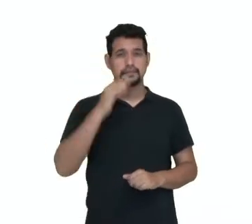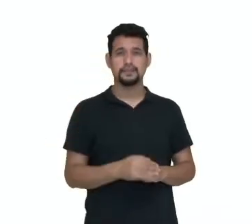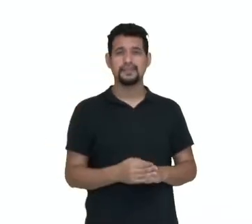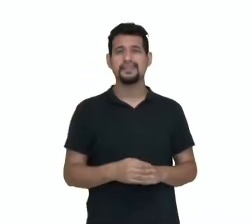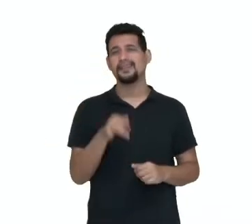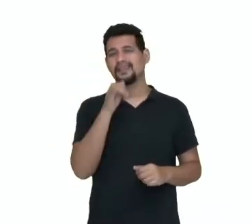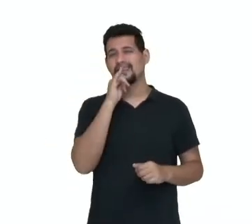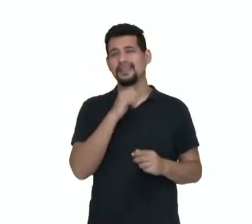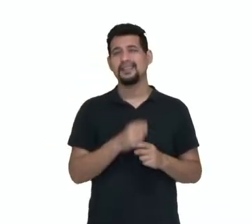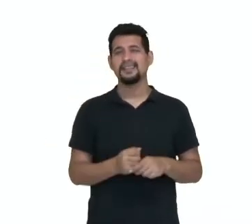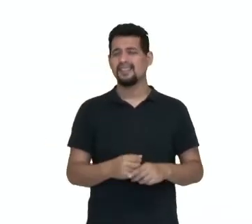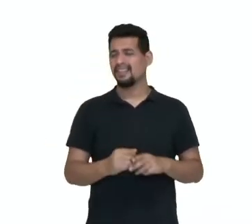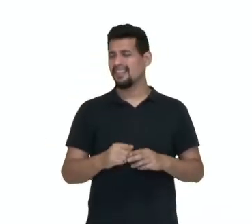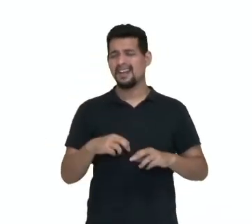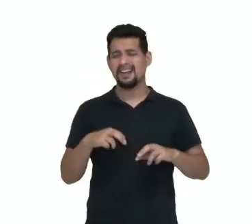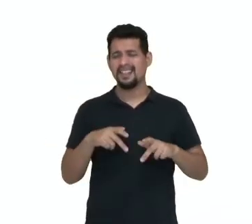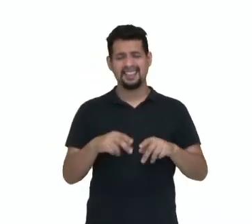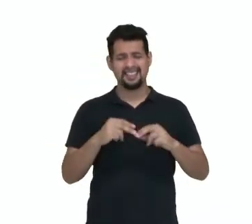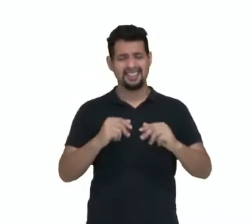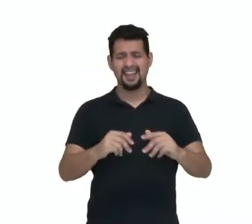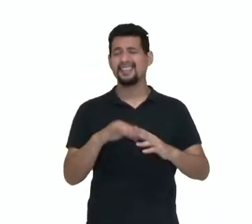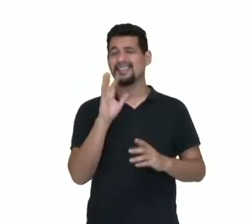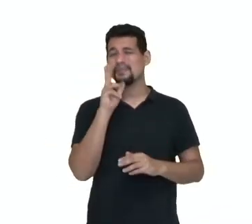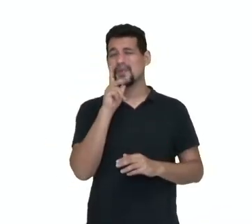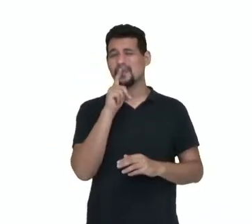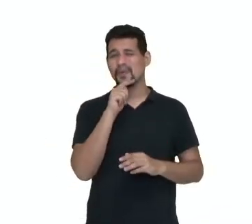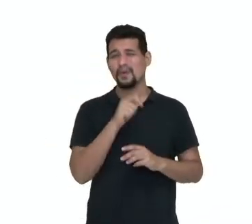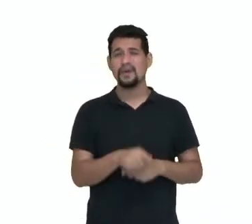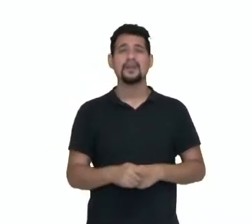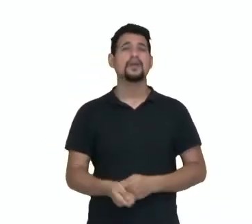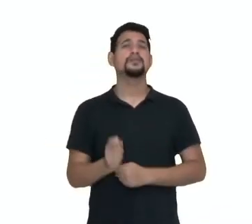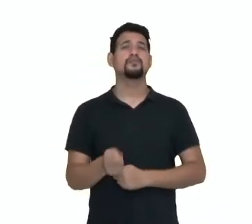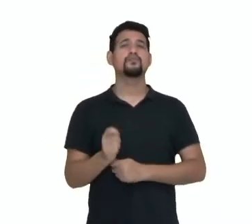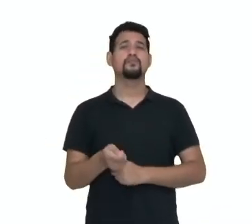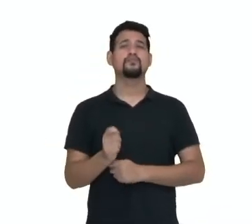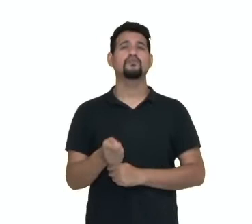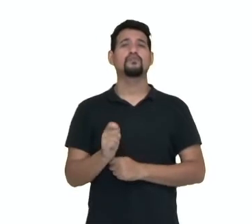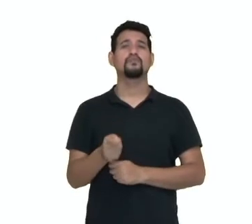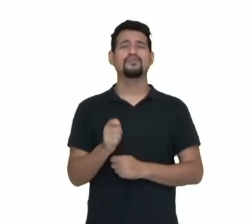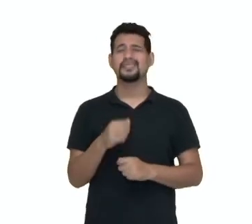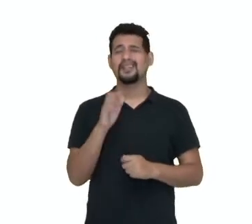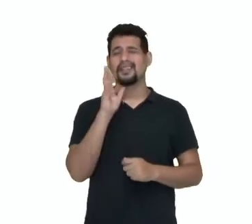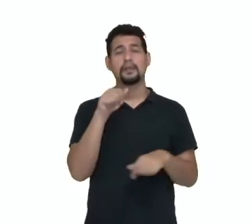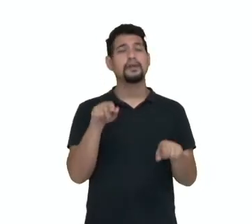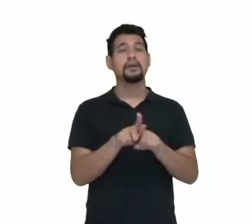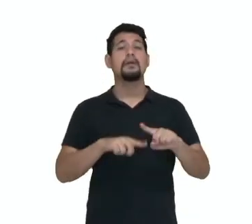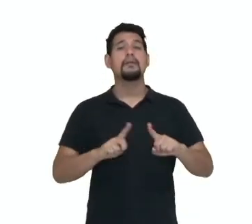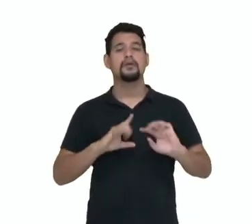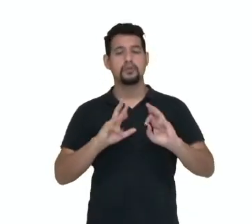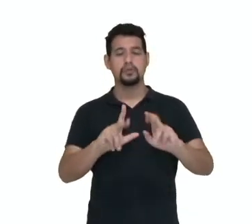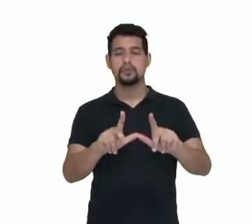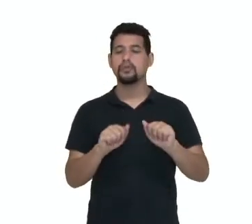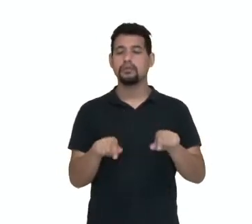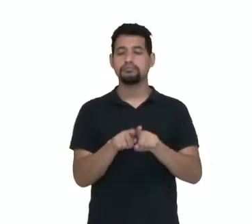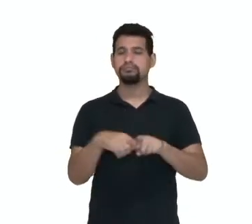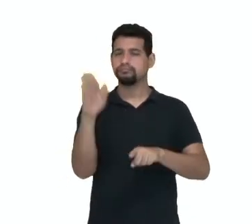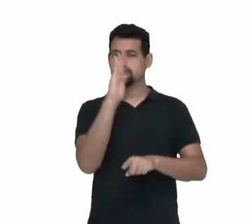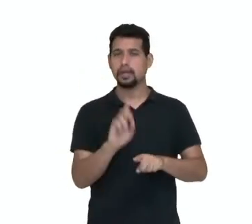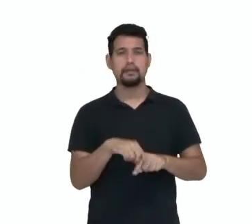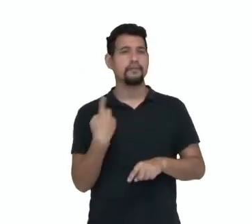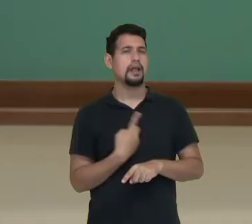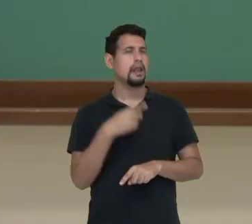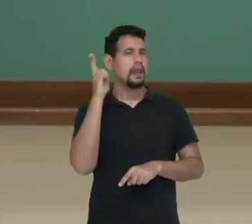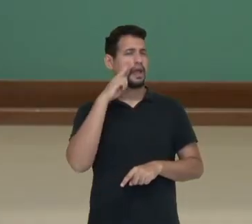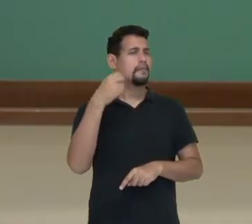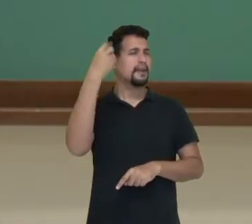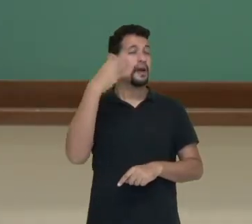e perigoso, a Marinha tinha uma grande importância em conectar e integrar todo o território brasileiro. Vamos lembrar que a gente está falando aqui